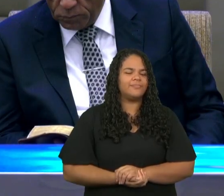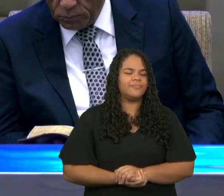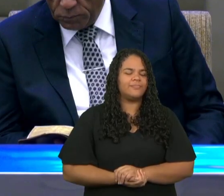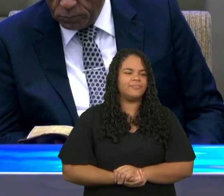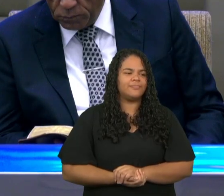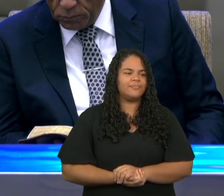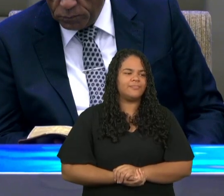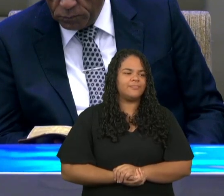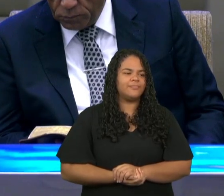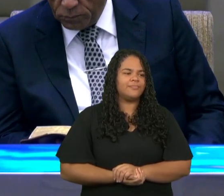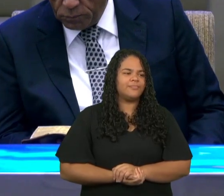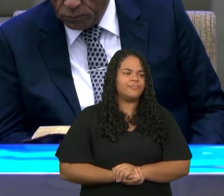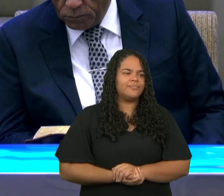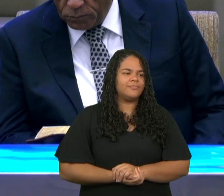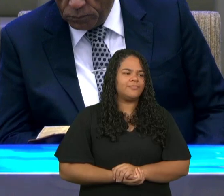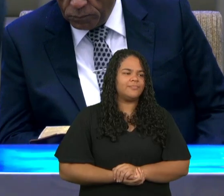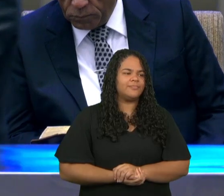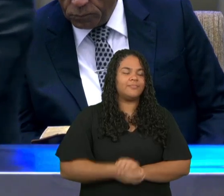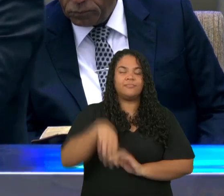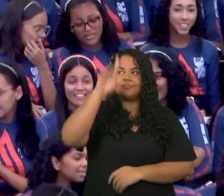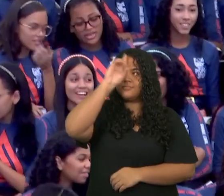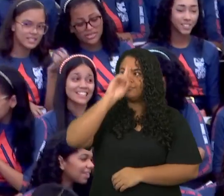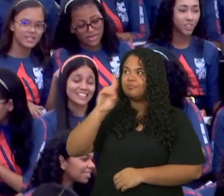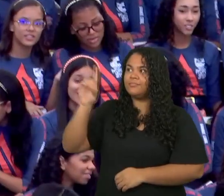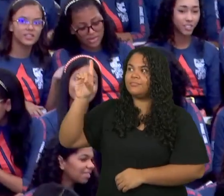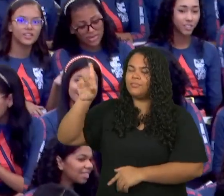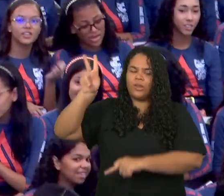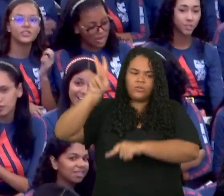A preservação de Deus